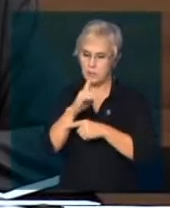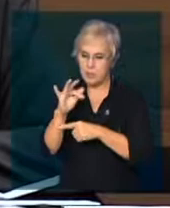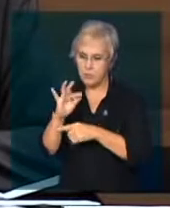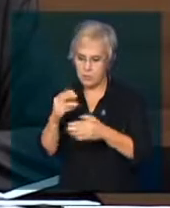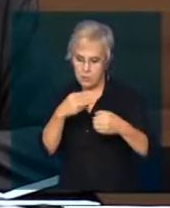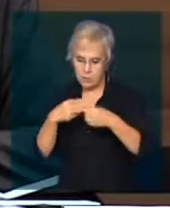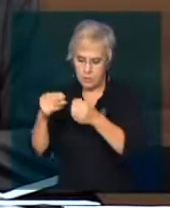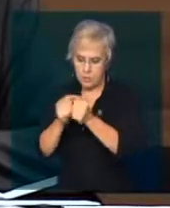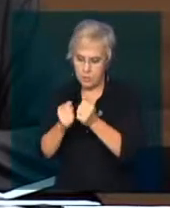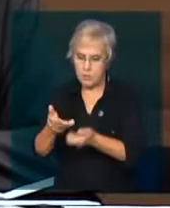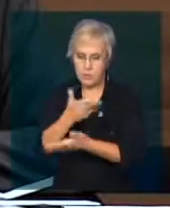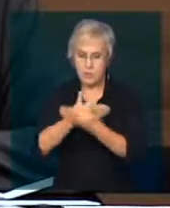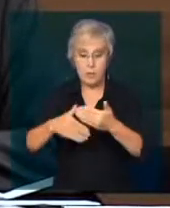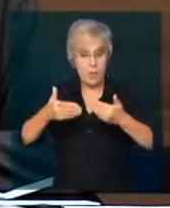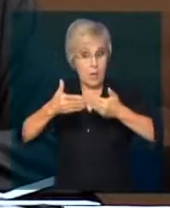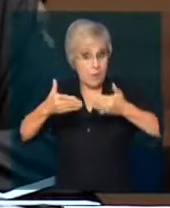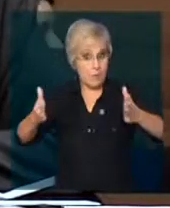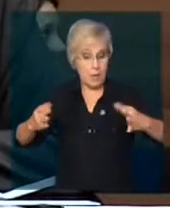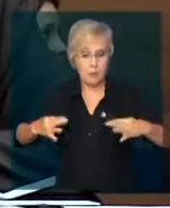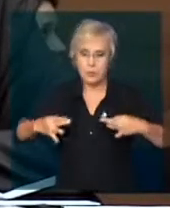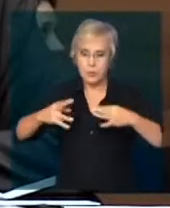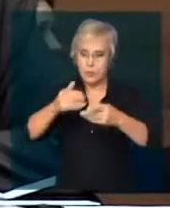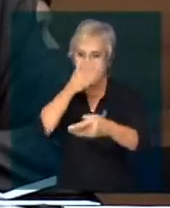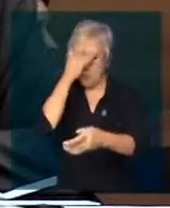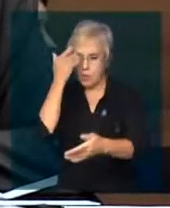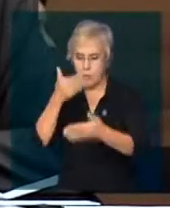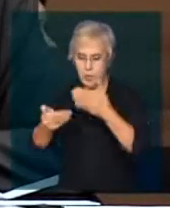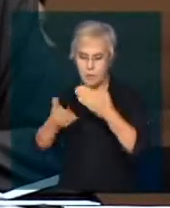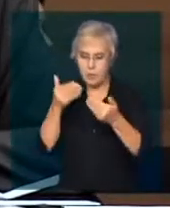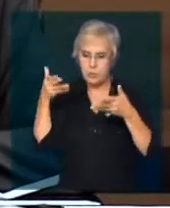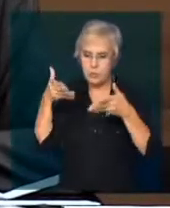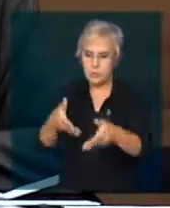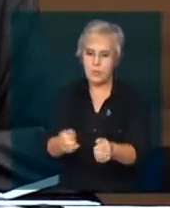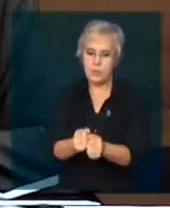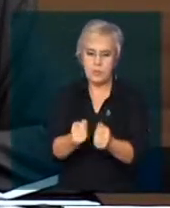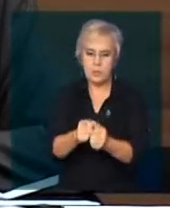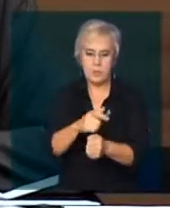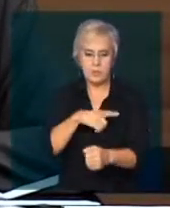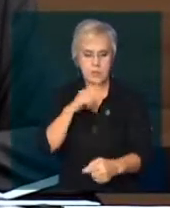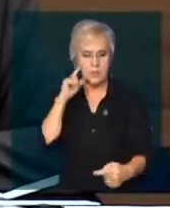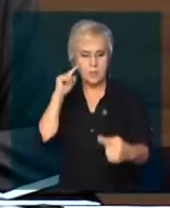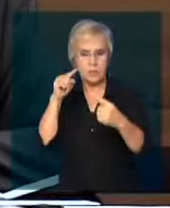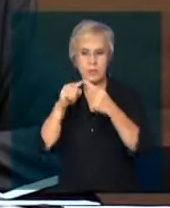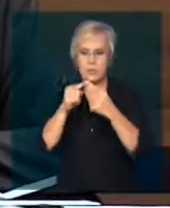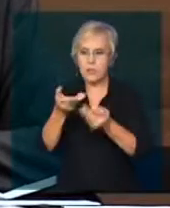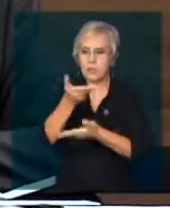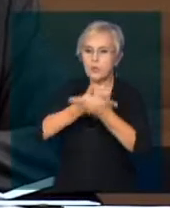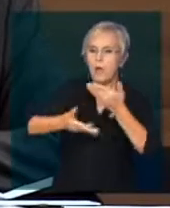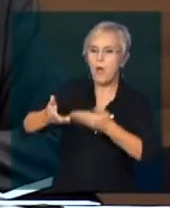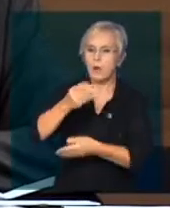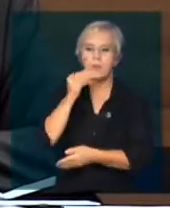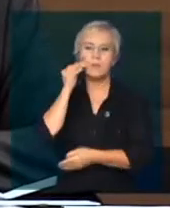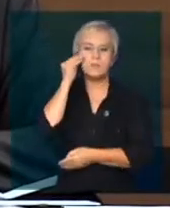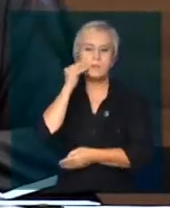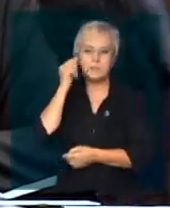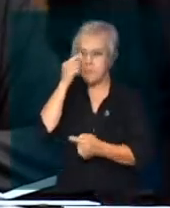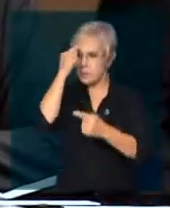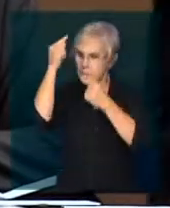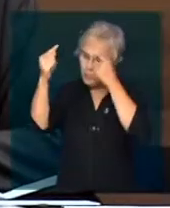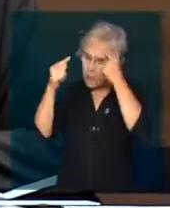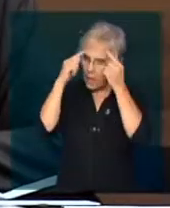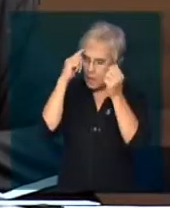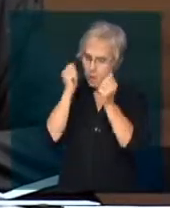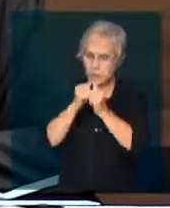Câmara de portas abertas, surge com um ponto fundamental, troca de experiências e ideias sobre